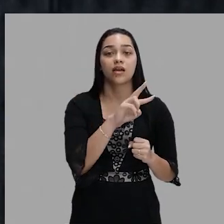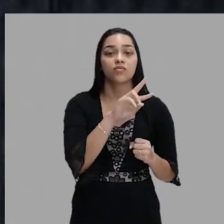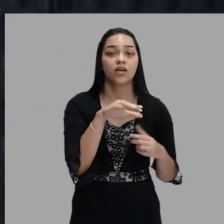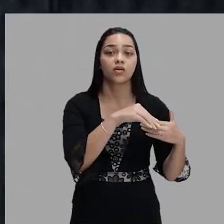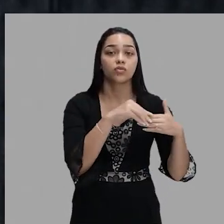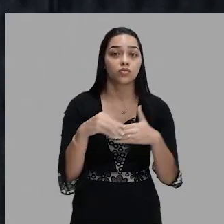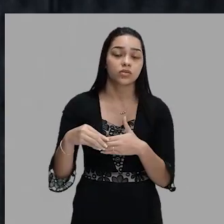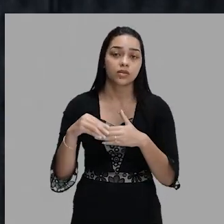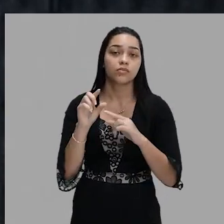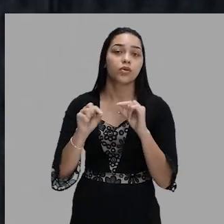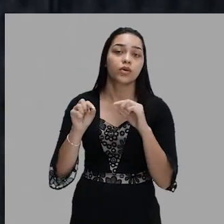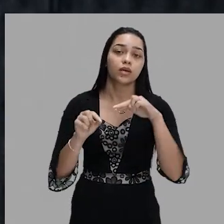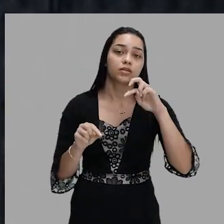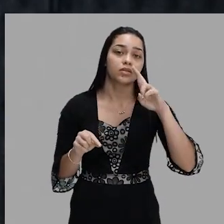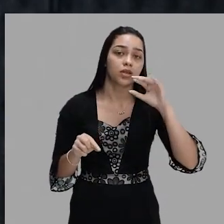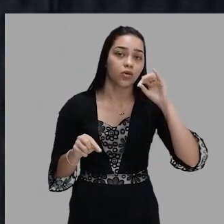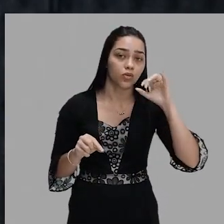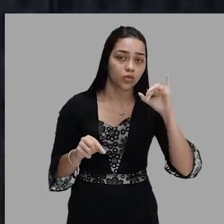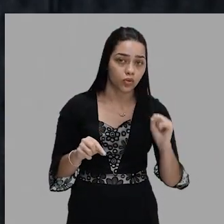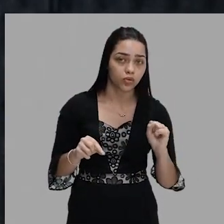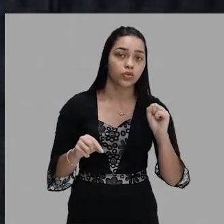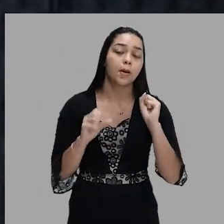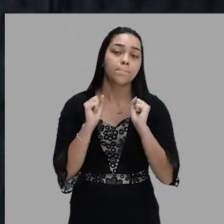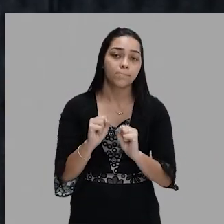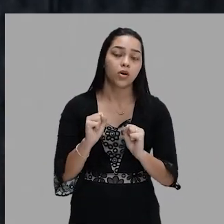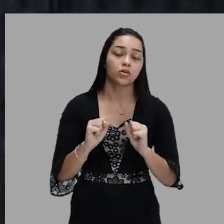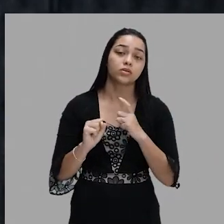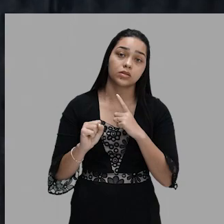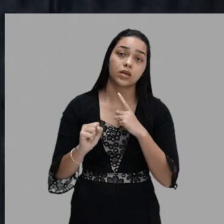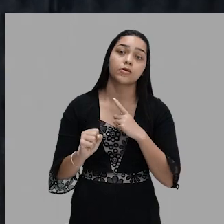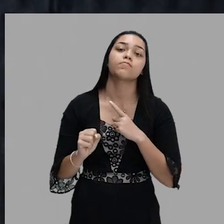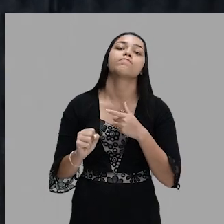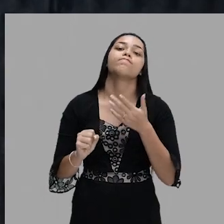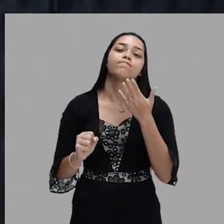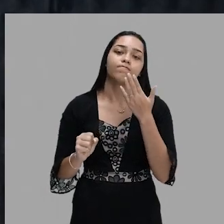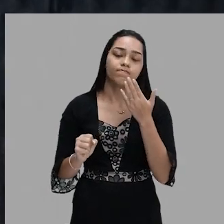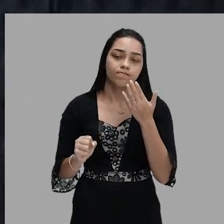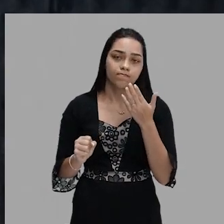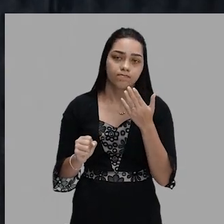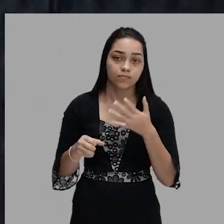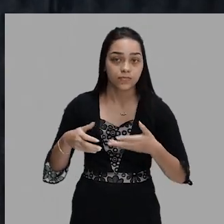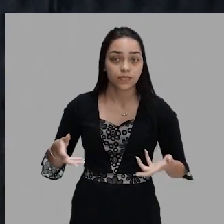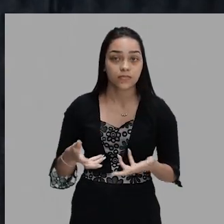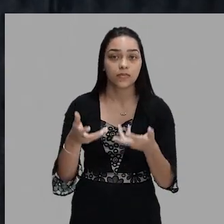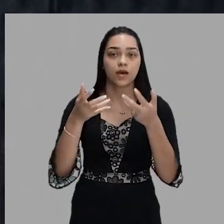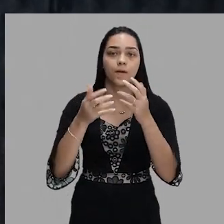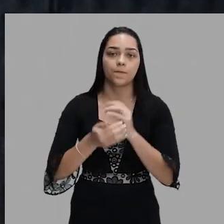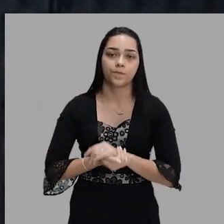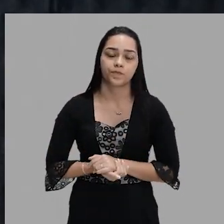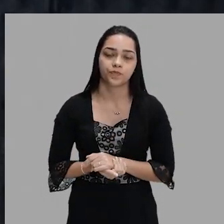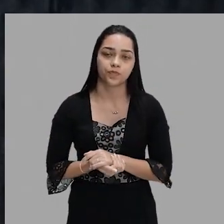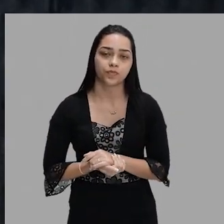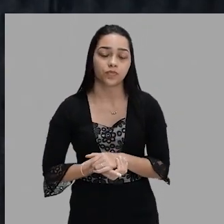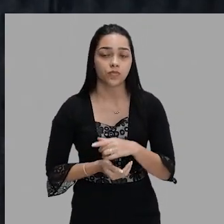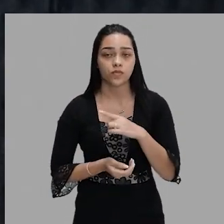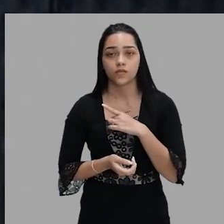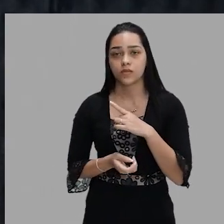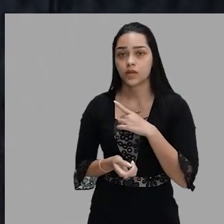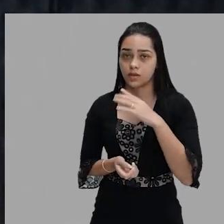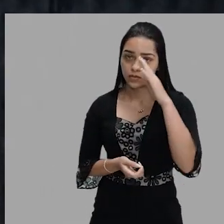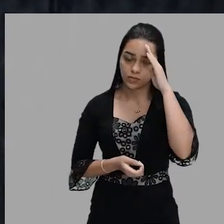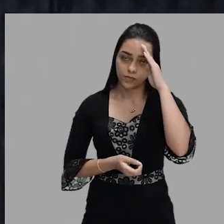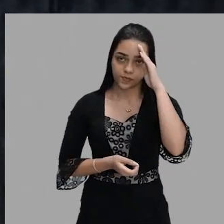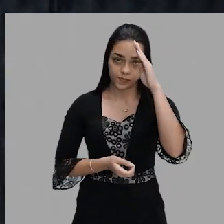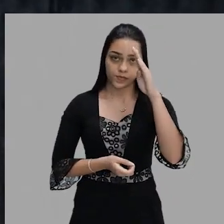conduzir esses nutrientes para os neurônios para que eles possam ser nutridos. Ok, pessoal? Então, essa é uma das